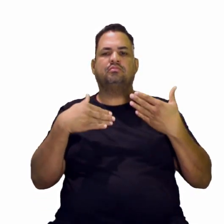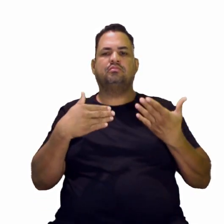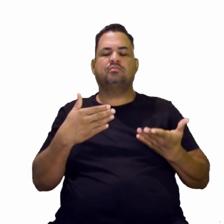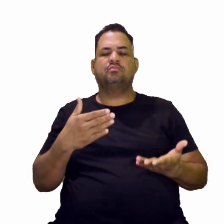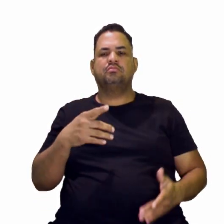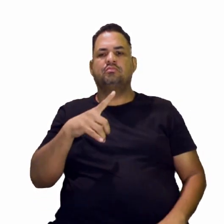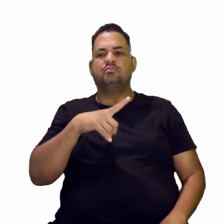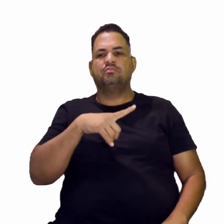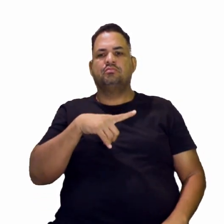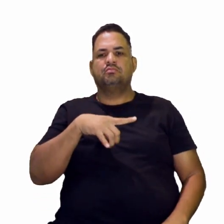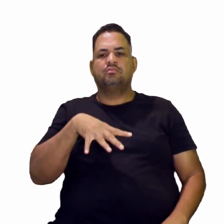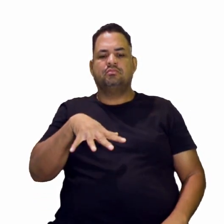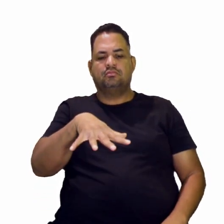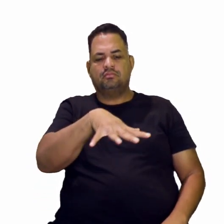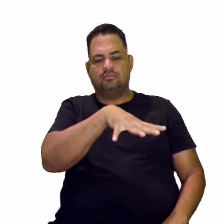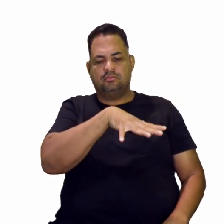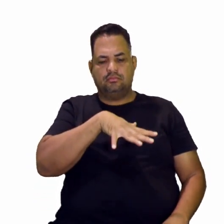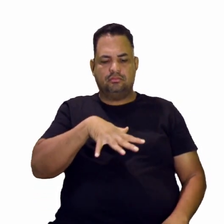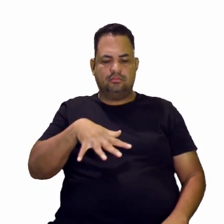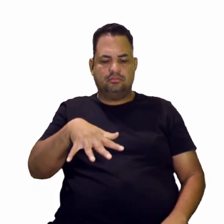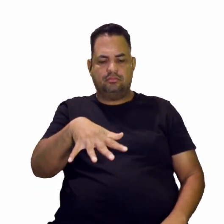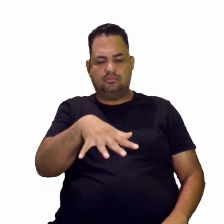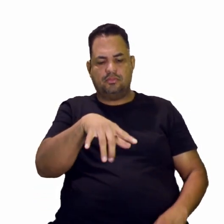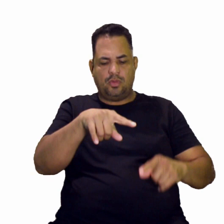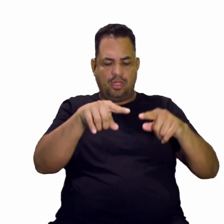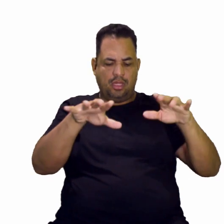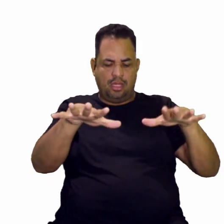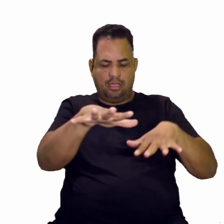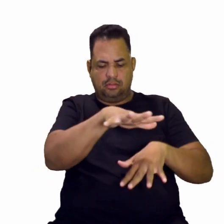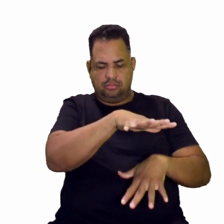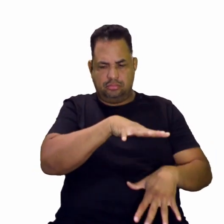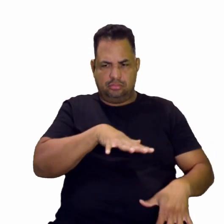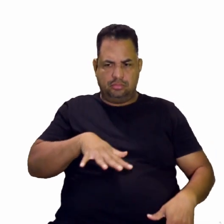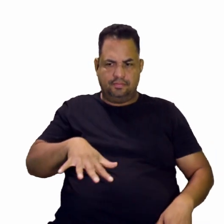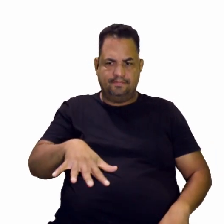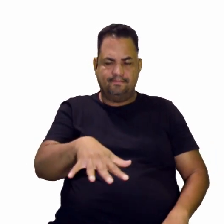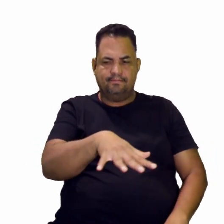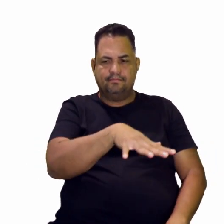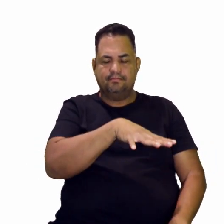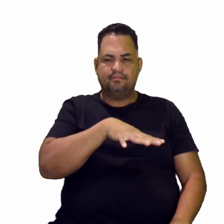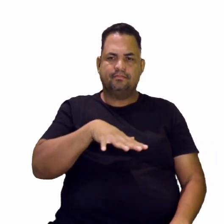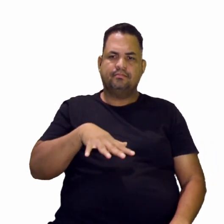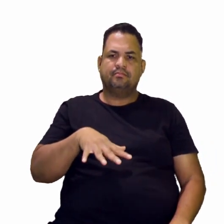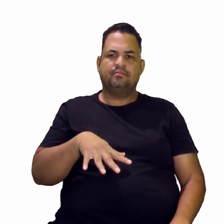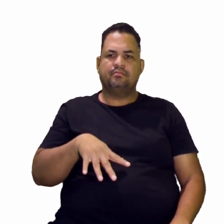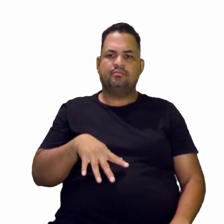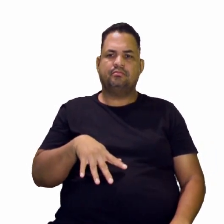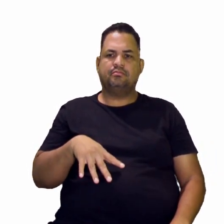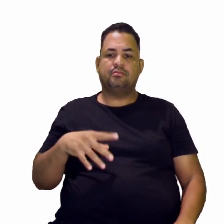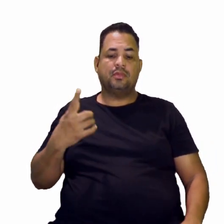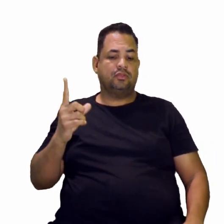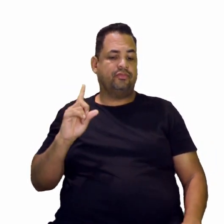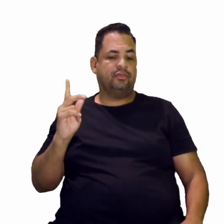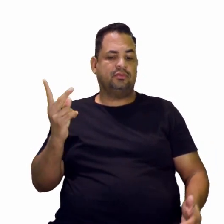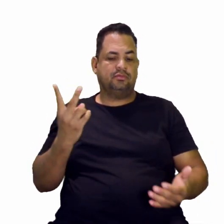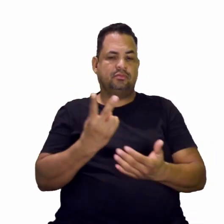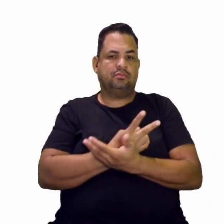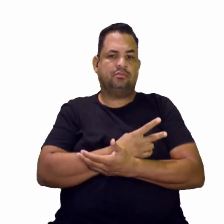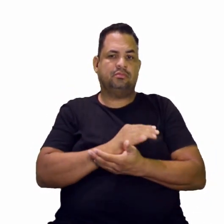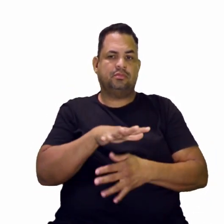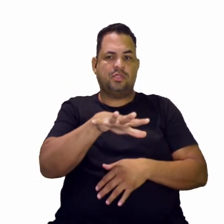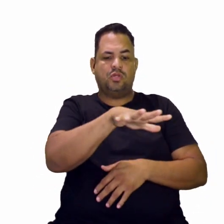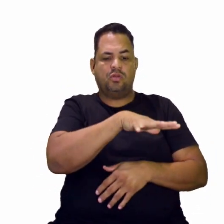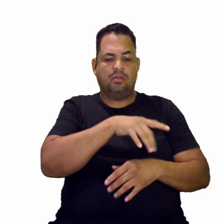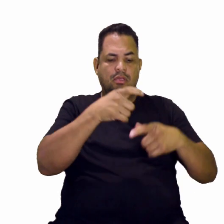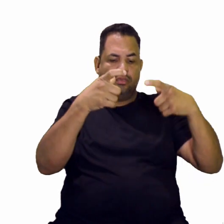tem uma zona, ou seja, uma área, então nós não estamos falando de um acontecimento, nós estamos falando de